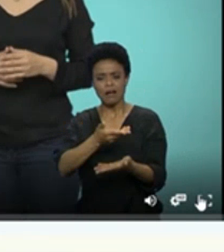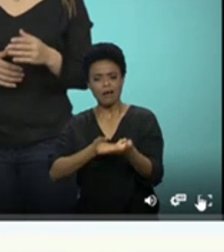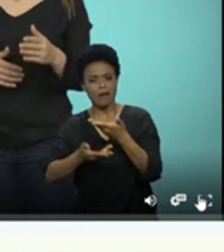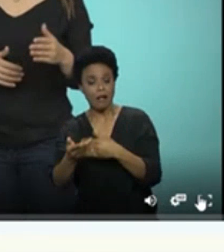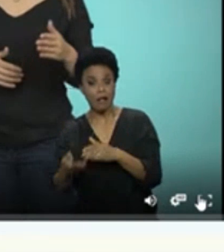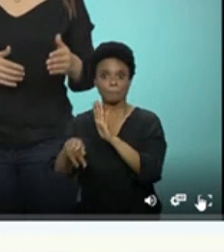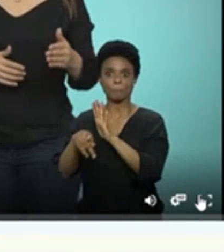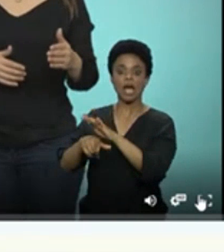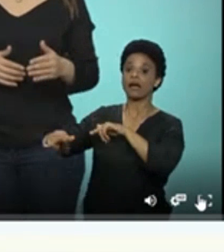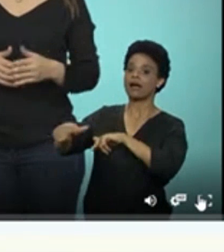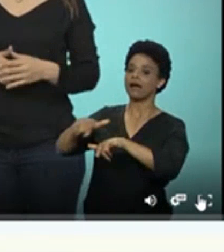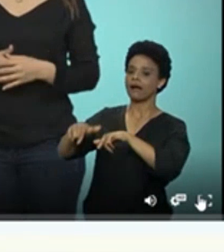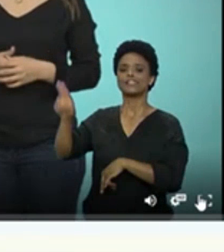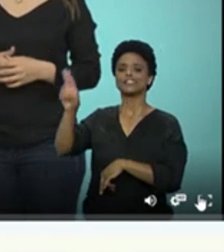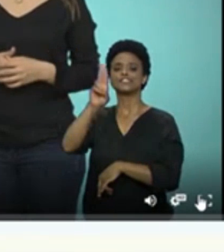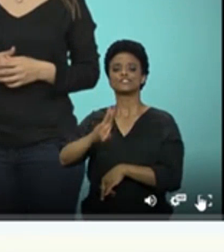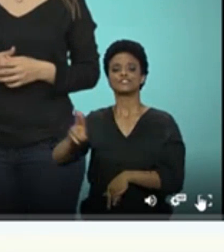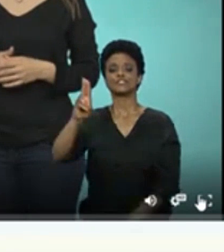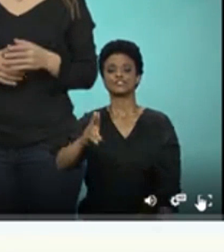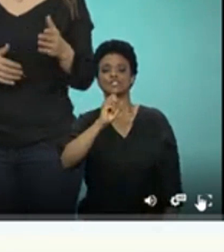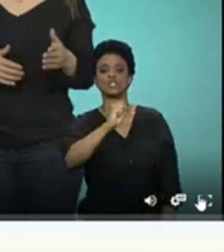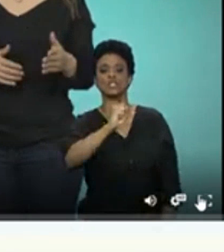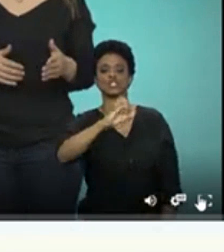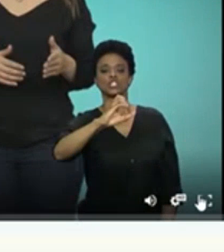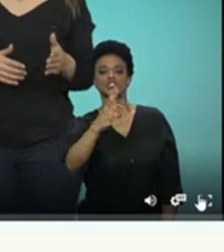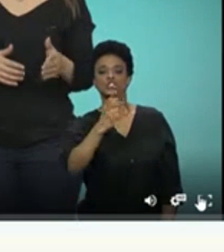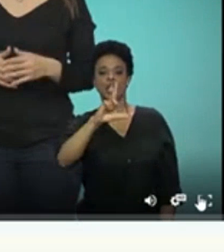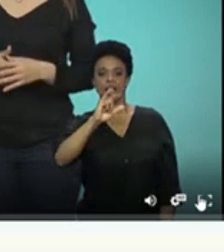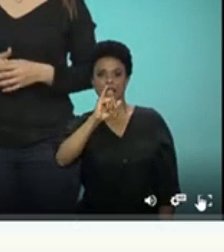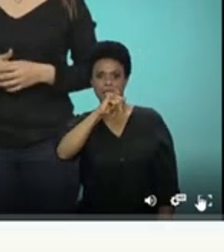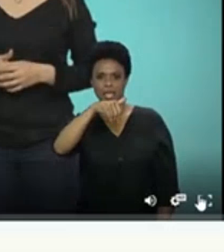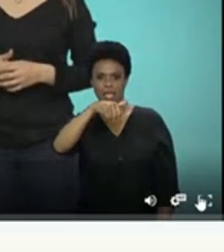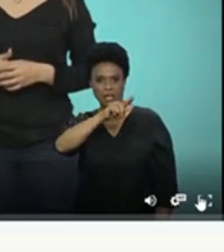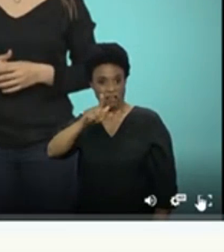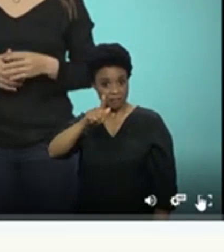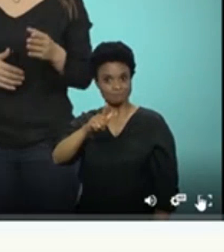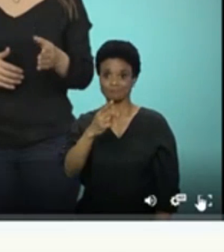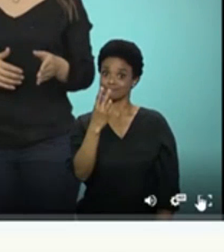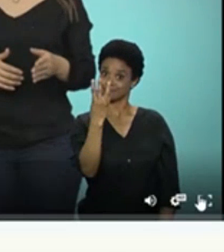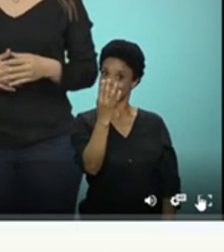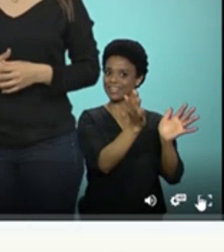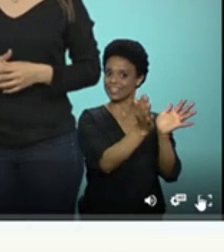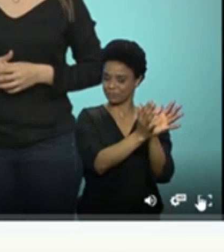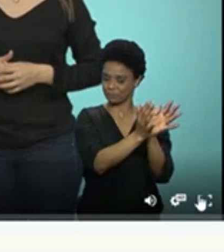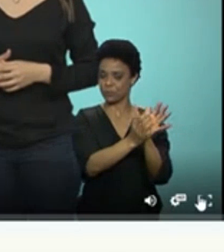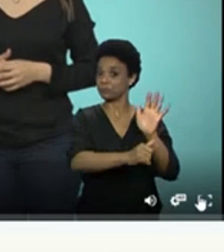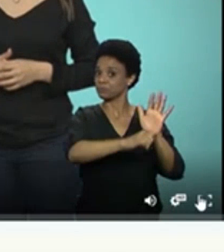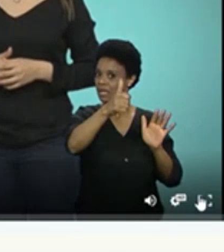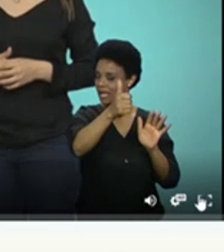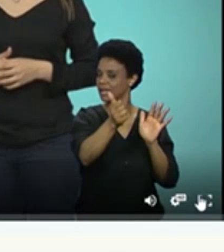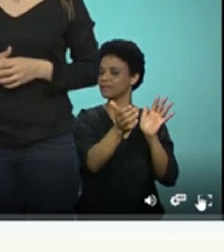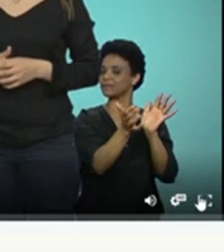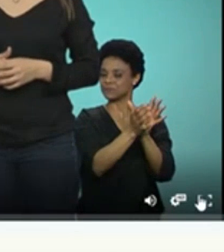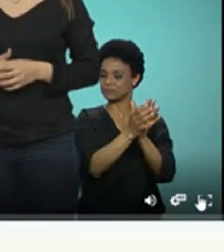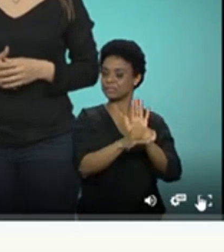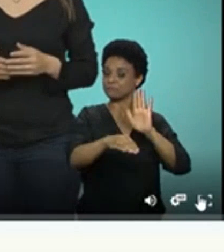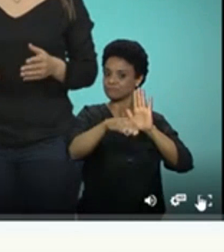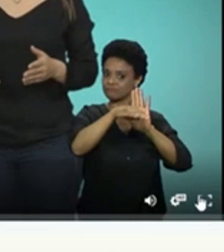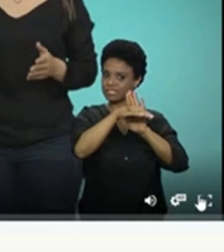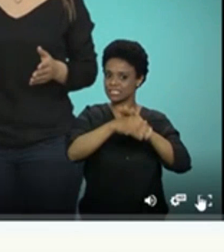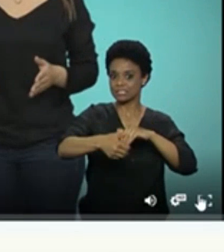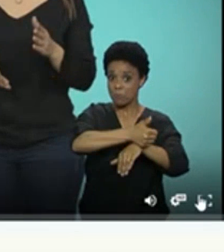com o trabalho, é utilizada a classificação de Schilling, que separa as doenças em 3 grupos. O grupo 1 classifica como